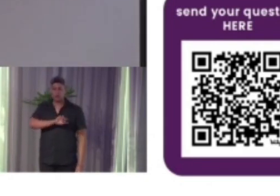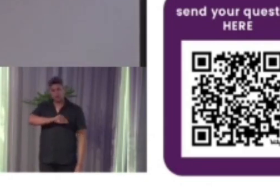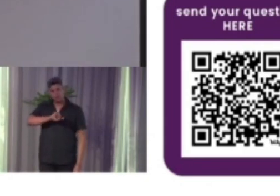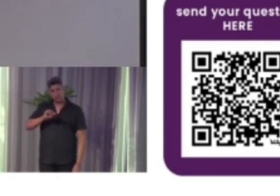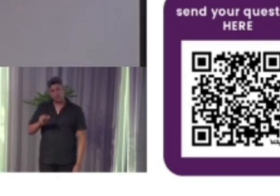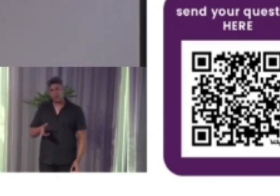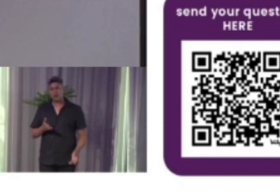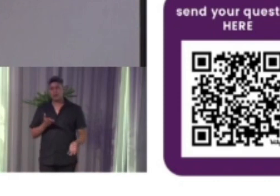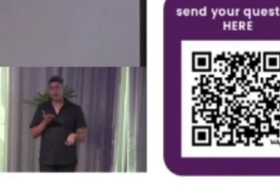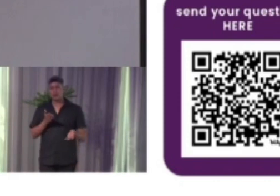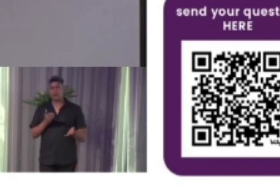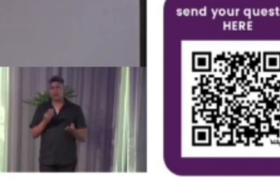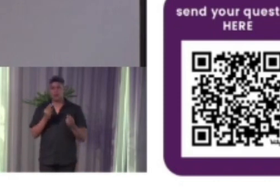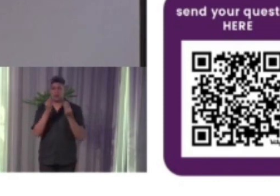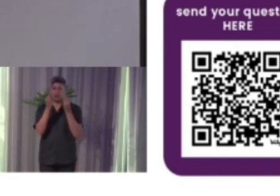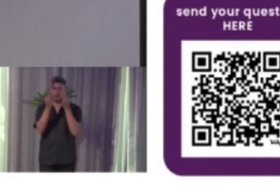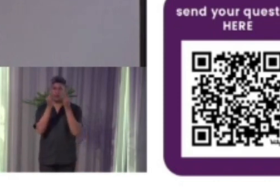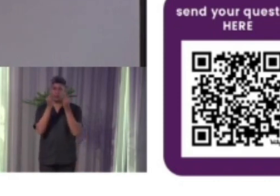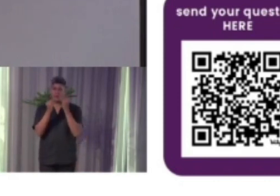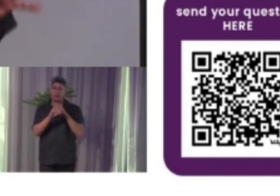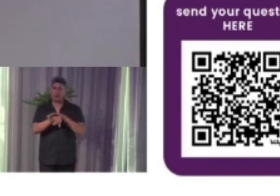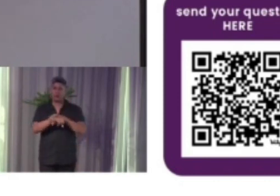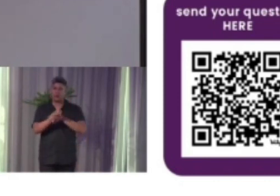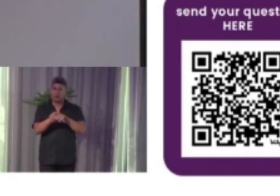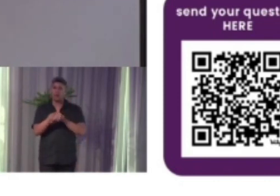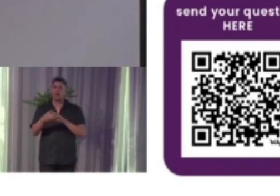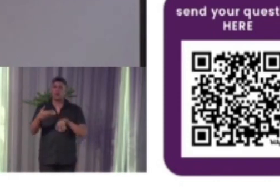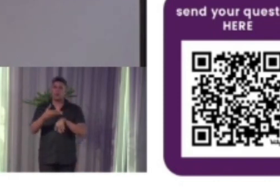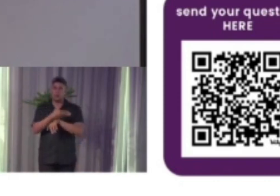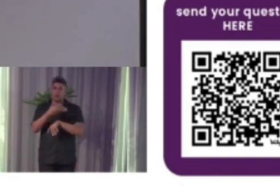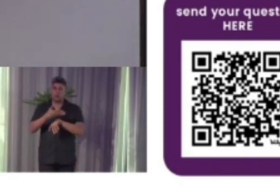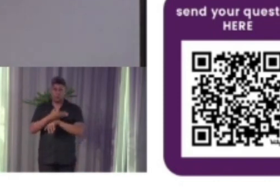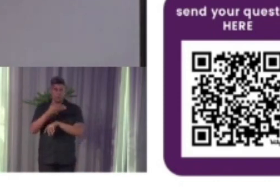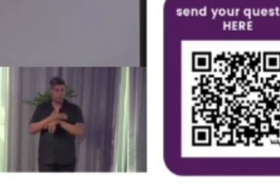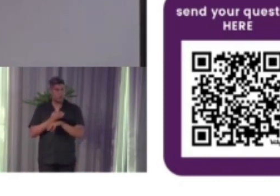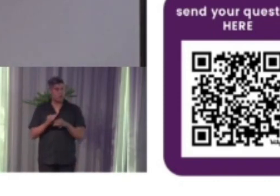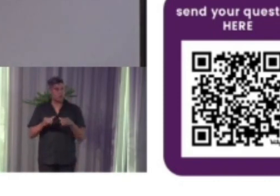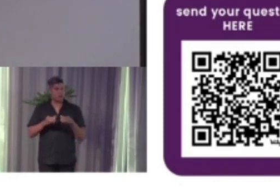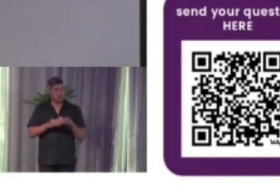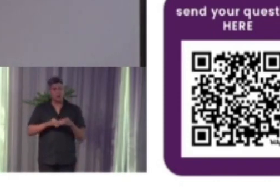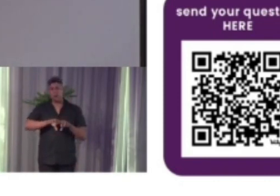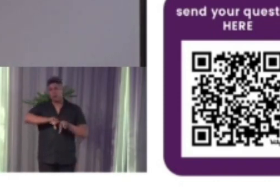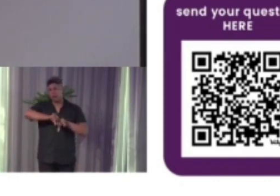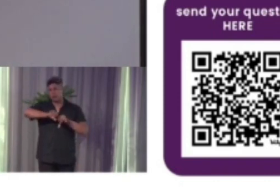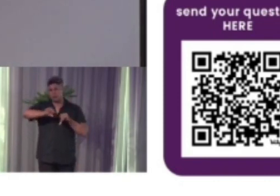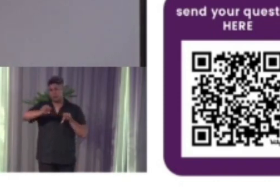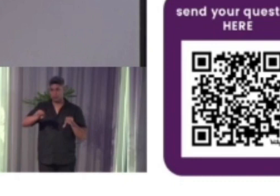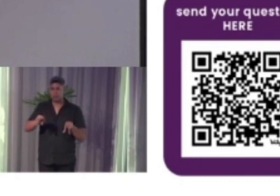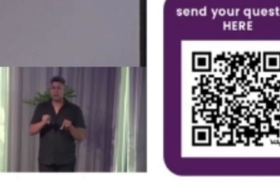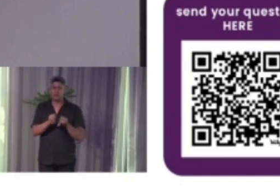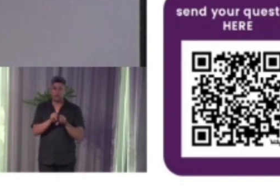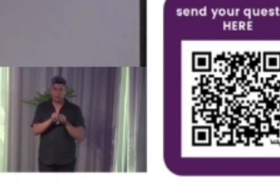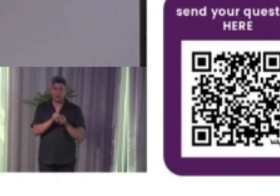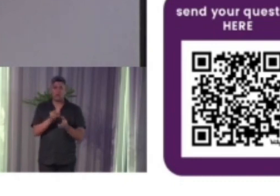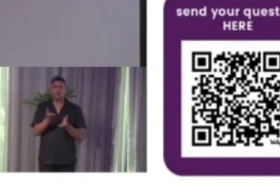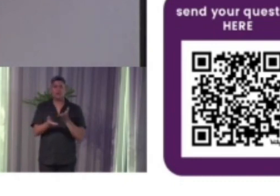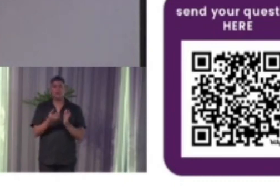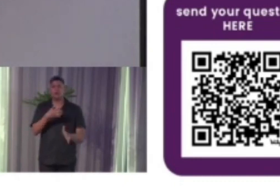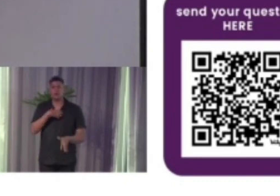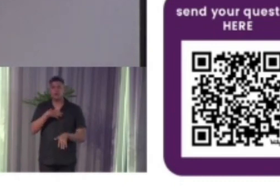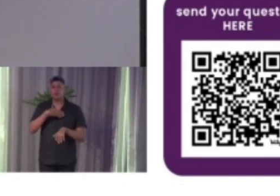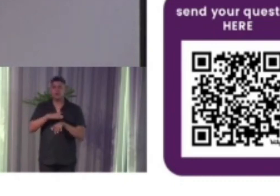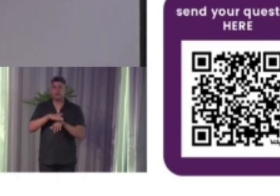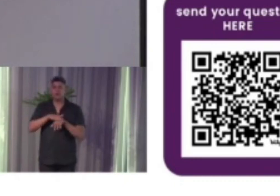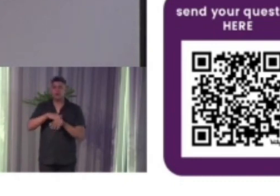de terapias, como fisioterapia, participação de equipes multiprofissionais. E o tratamento, nesse sentido, é feito em